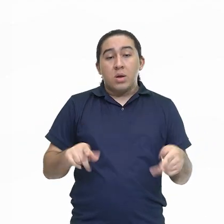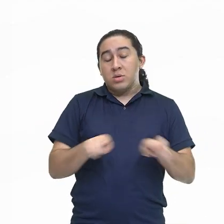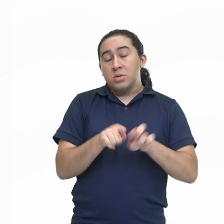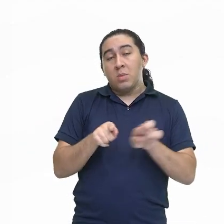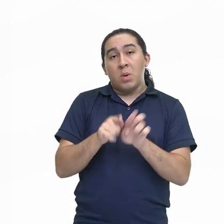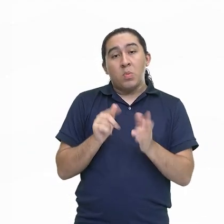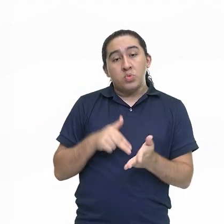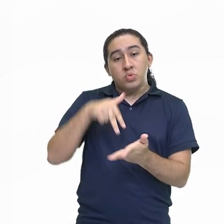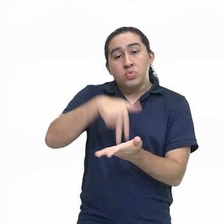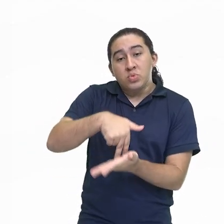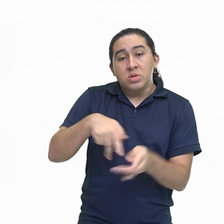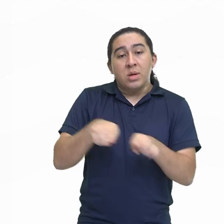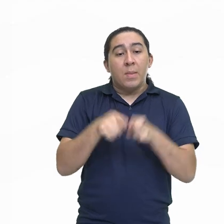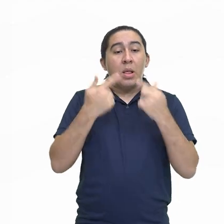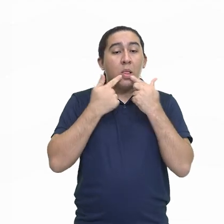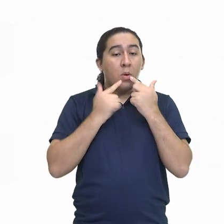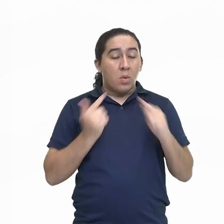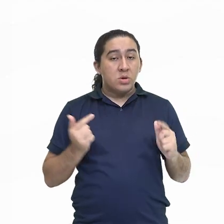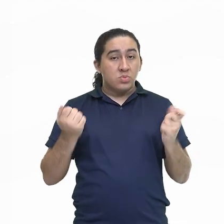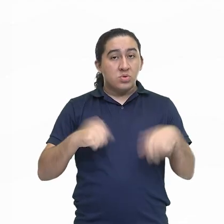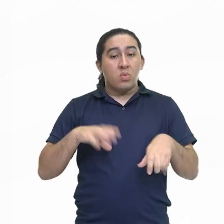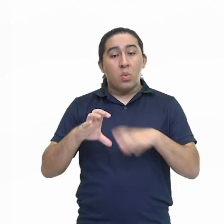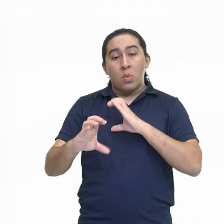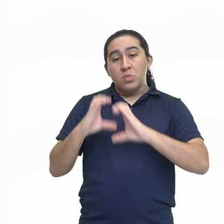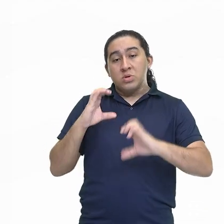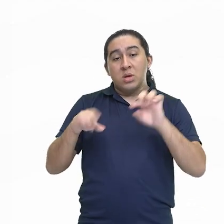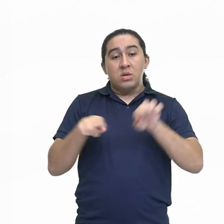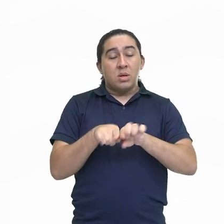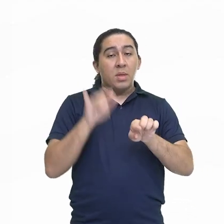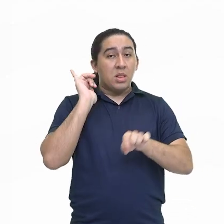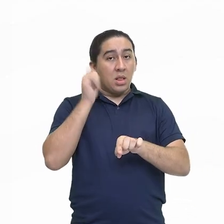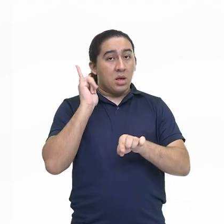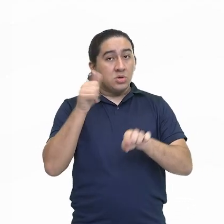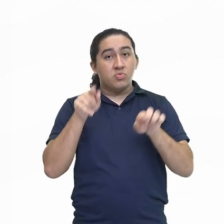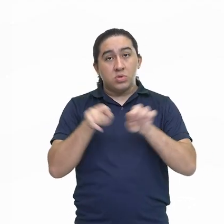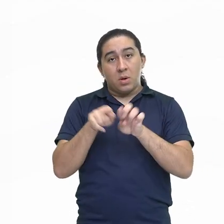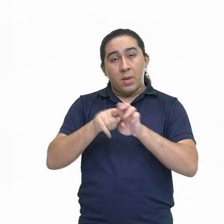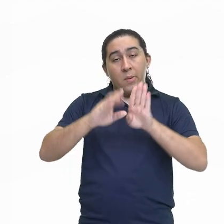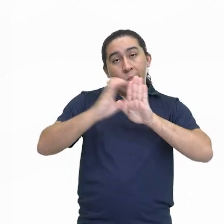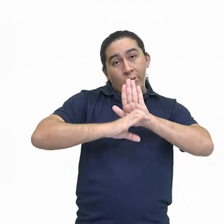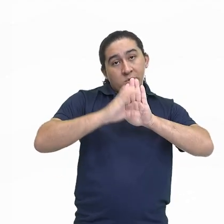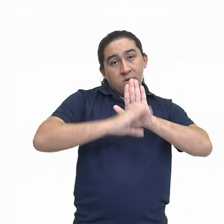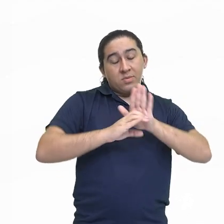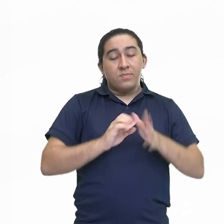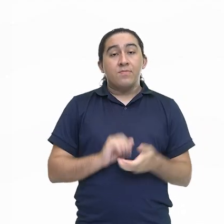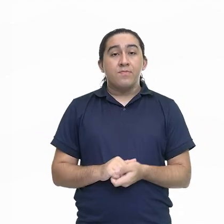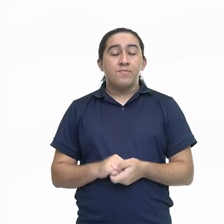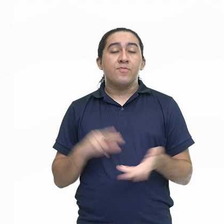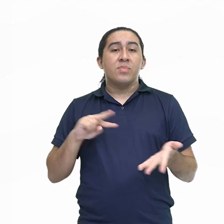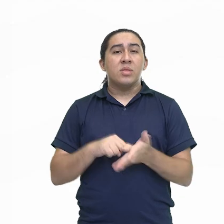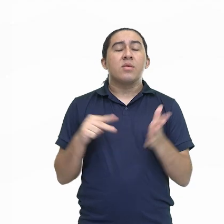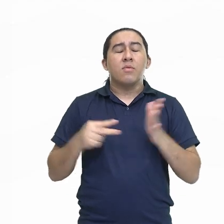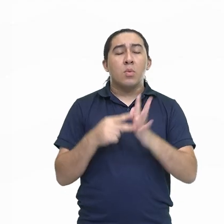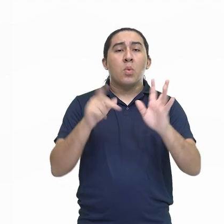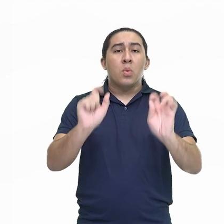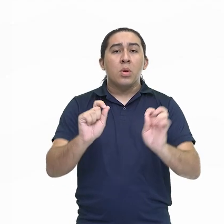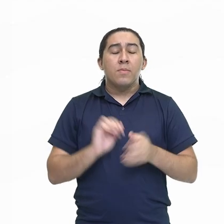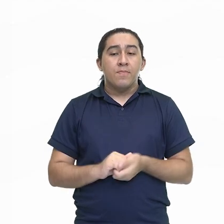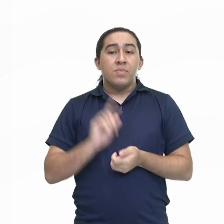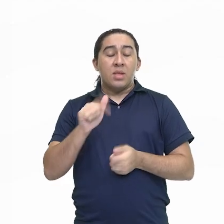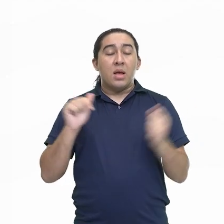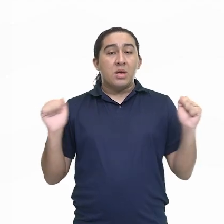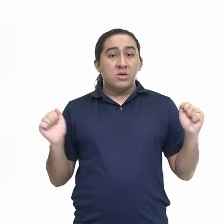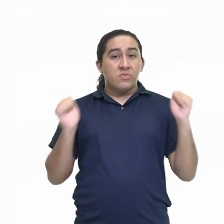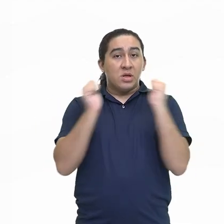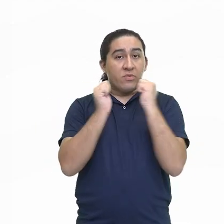gesto, postura, com linguagem para comunicar emoção, narrativas ou conceito. E isso traz o quê? Atividade física